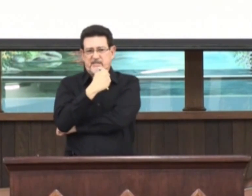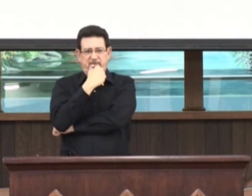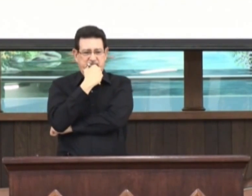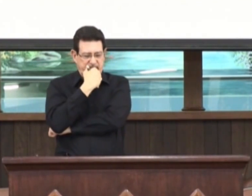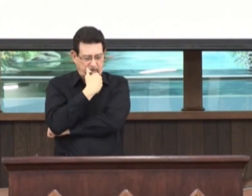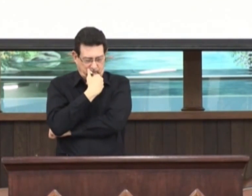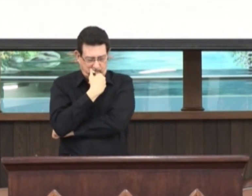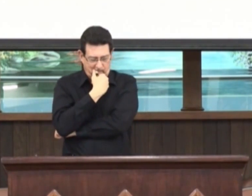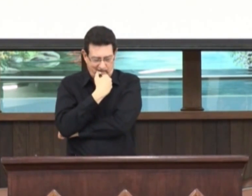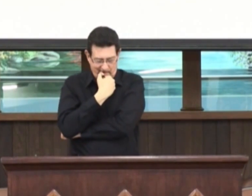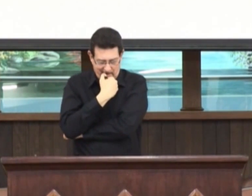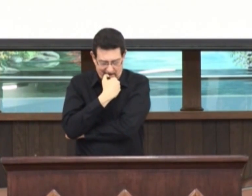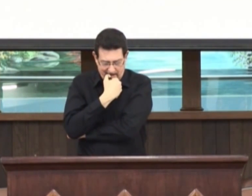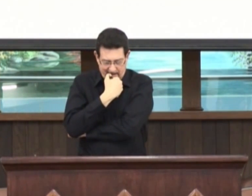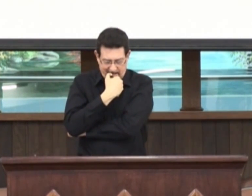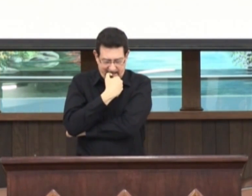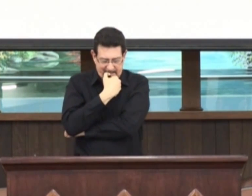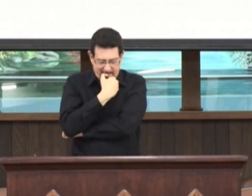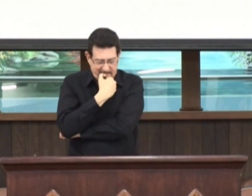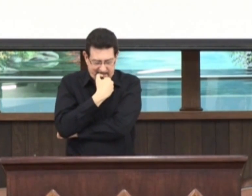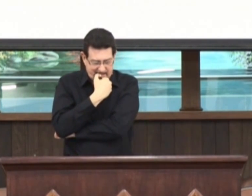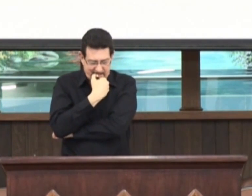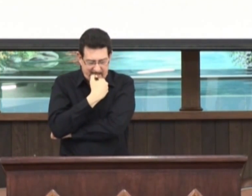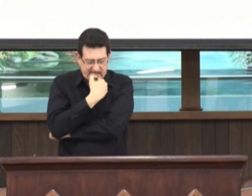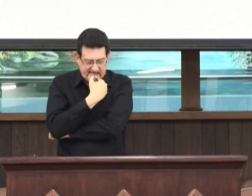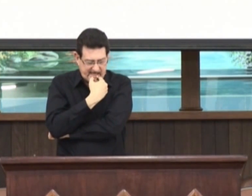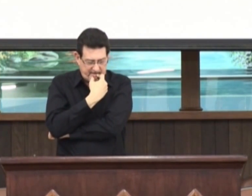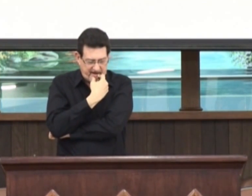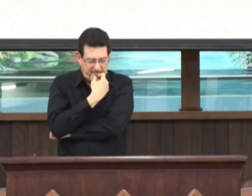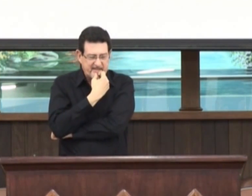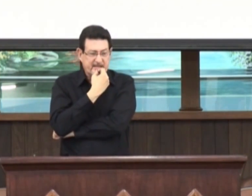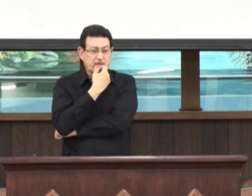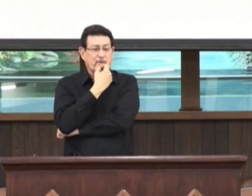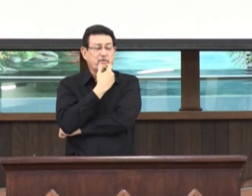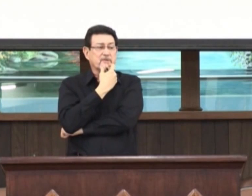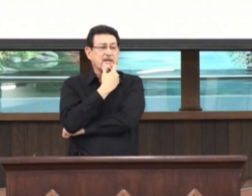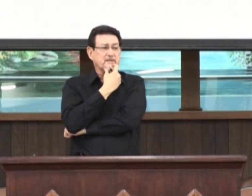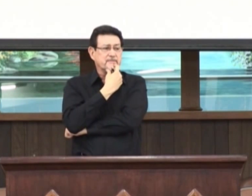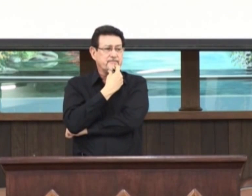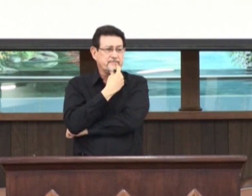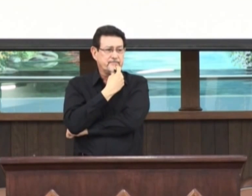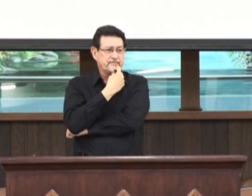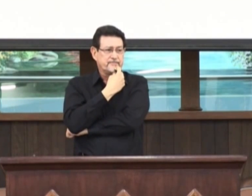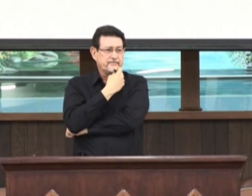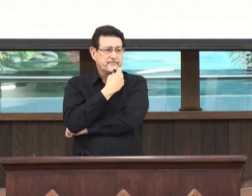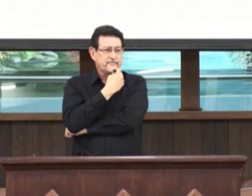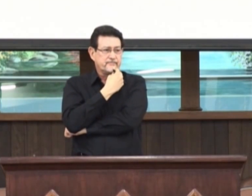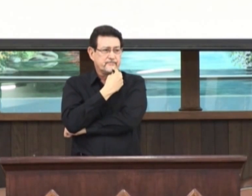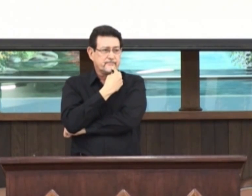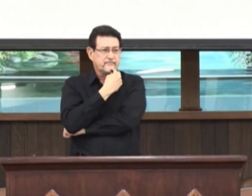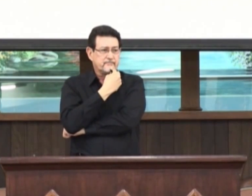E chega nesse versículo, ele diz: ensina-me a fazer a tua vontade.